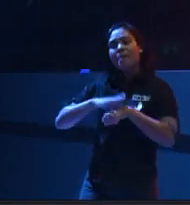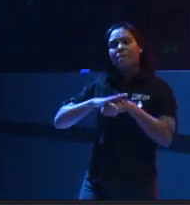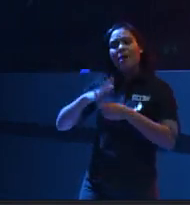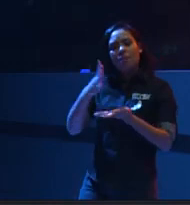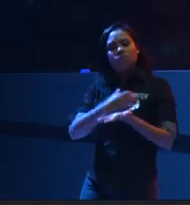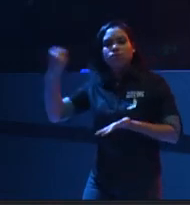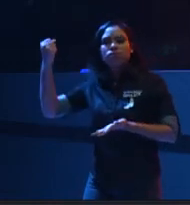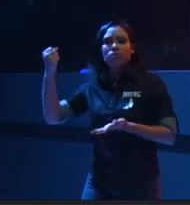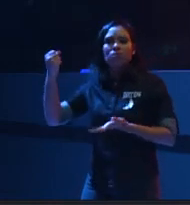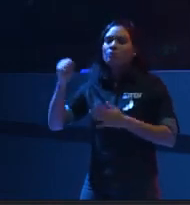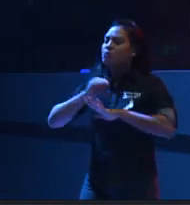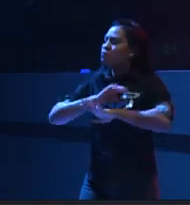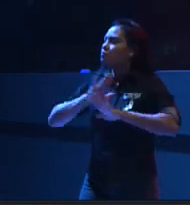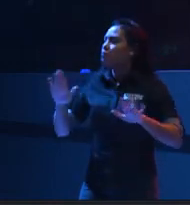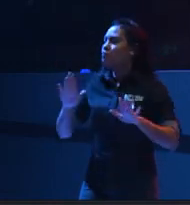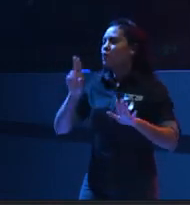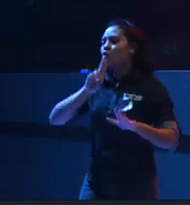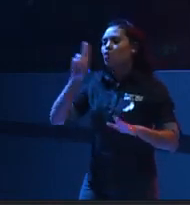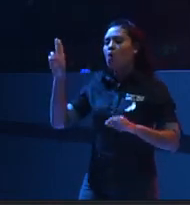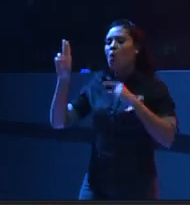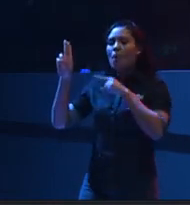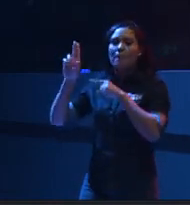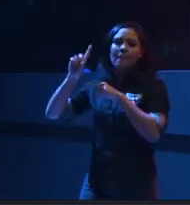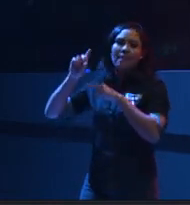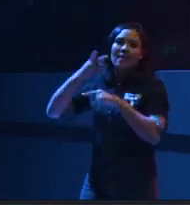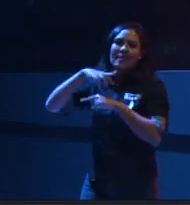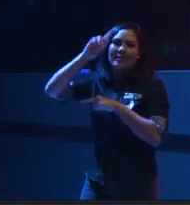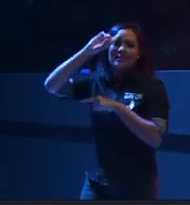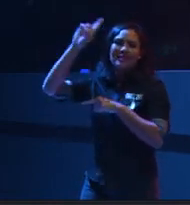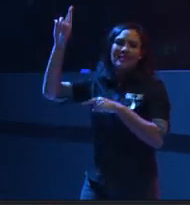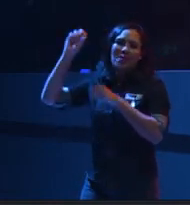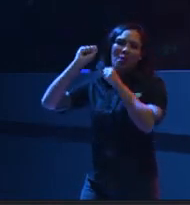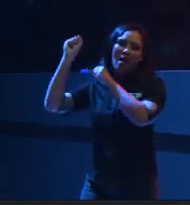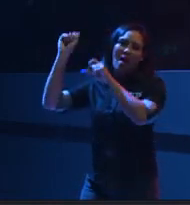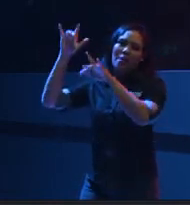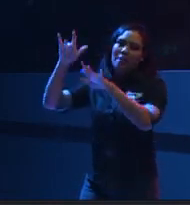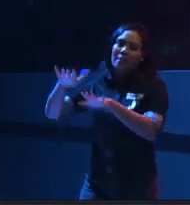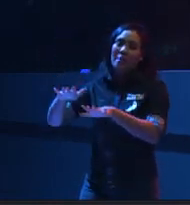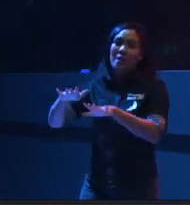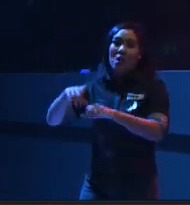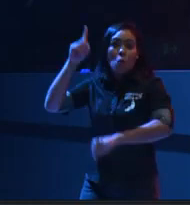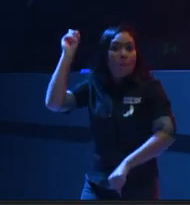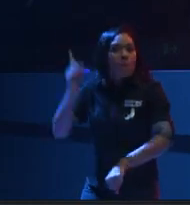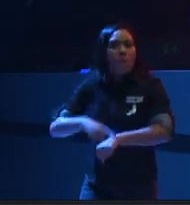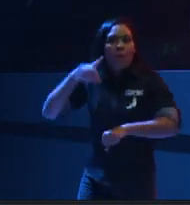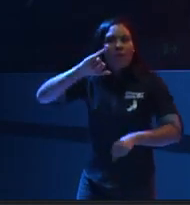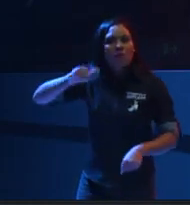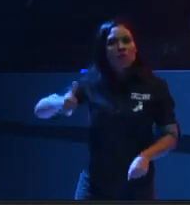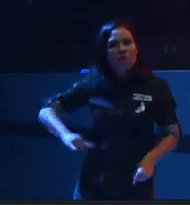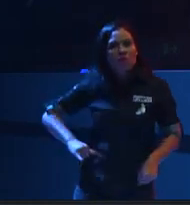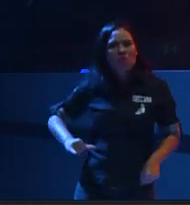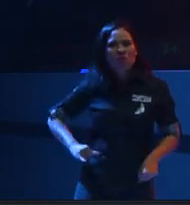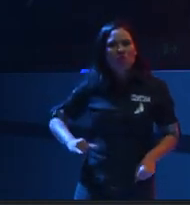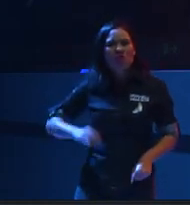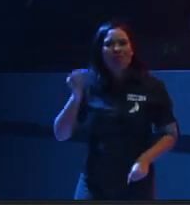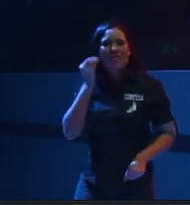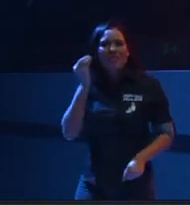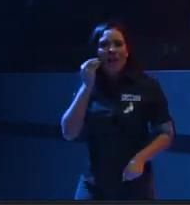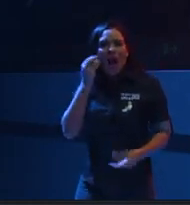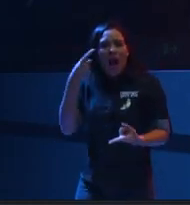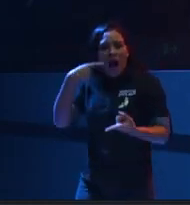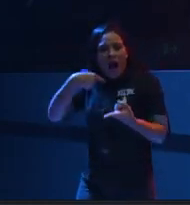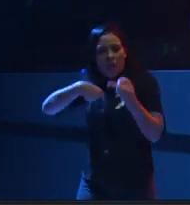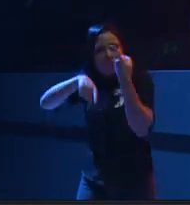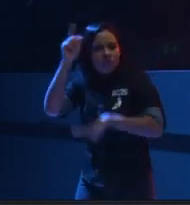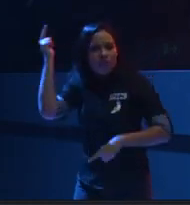do senhor quando os jovens isso o céu se abre quando o jogo passa no teste o céu